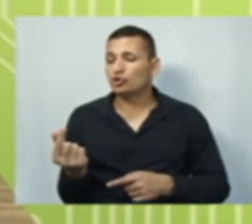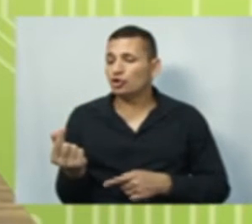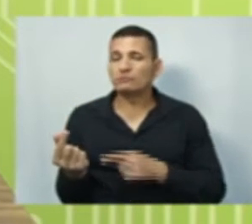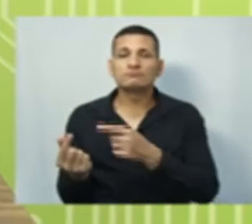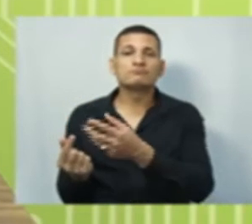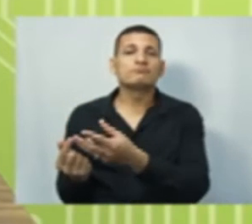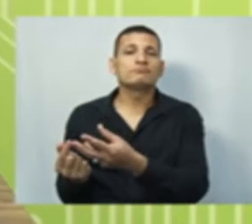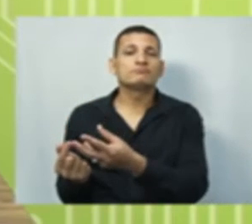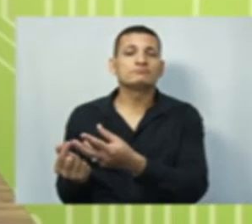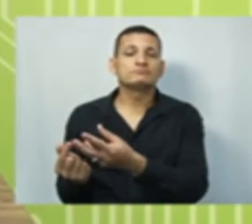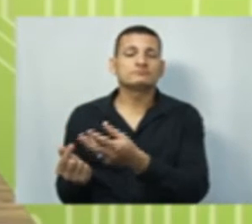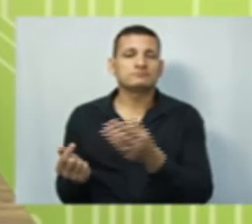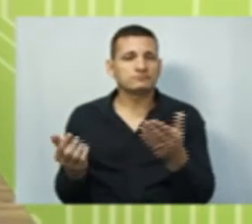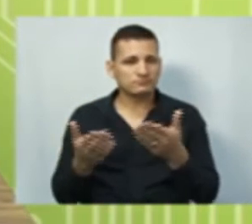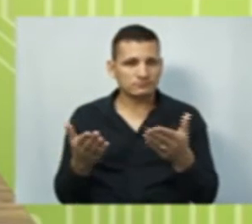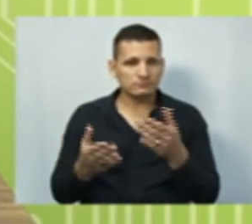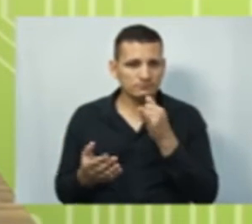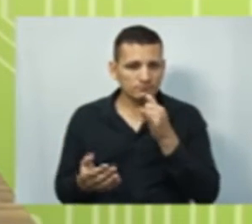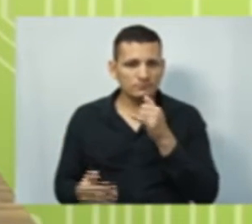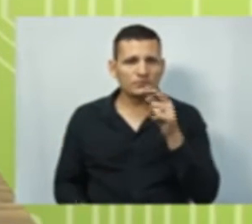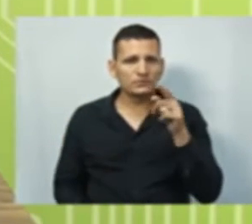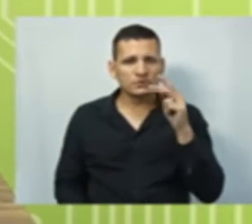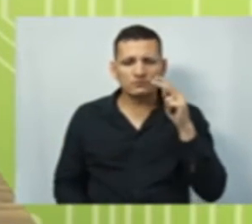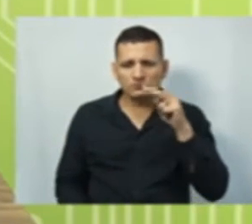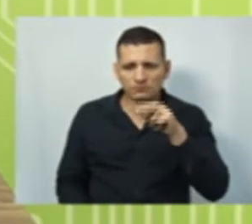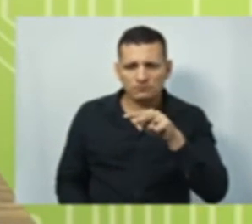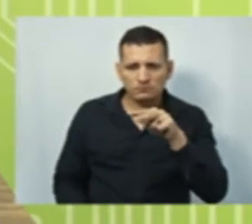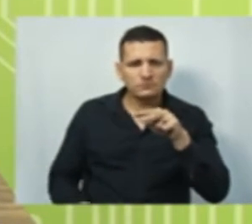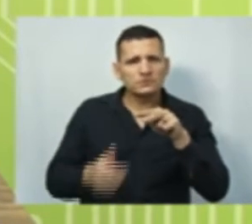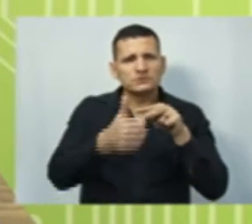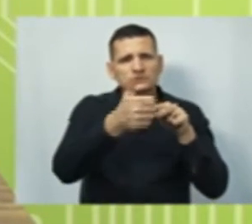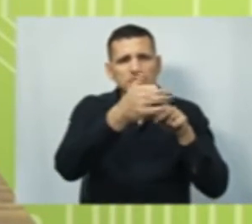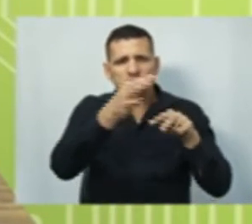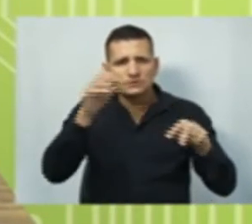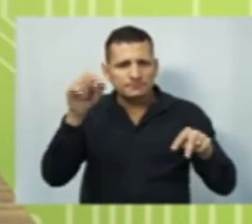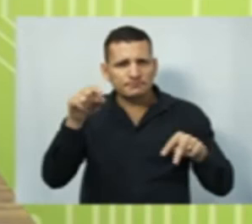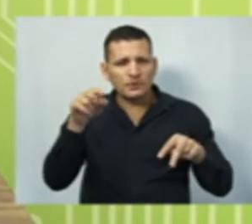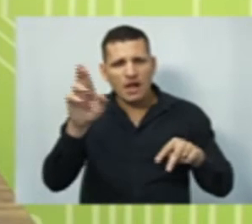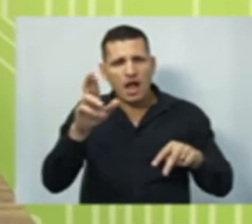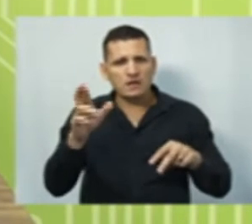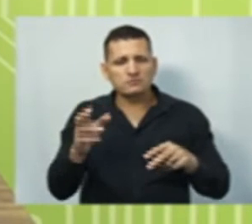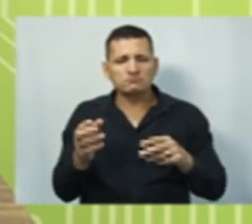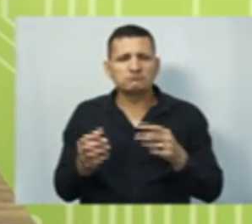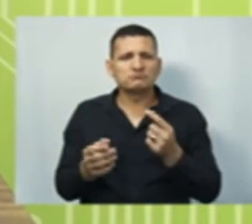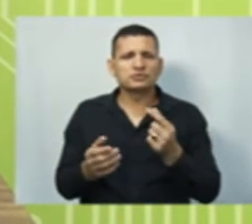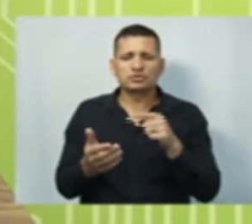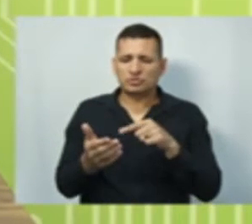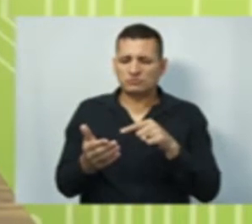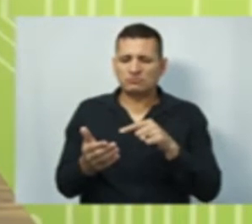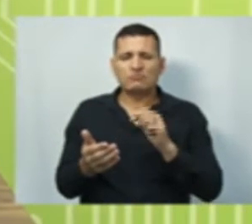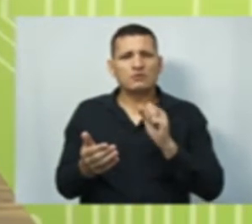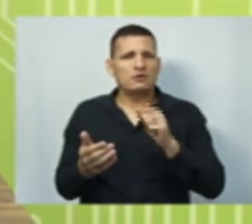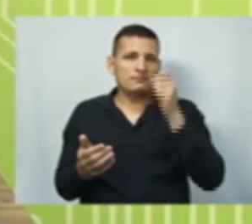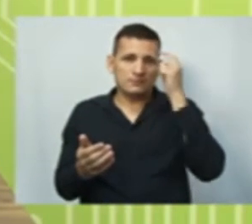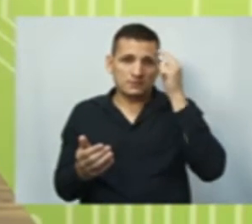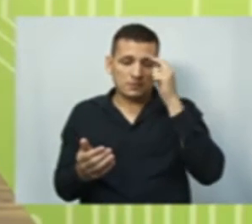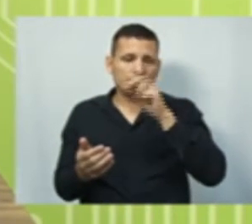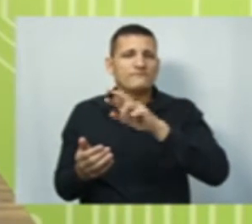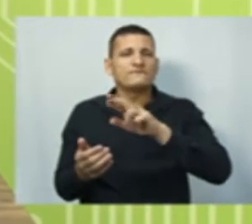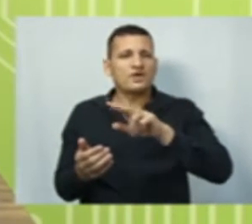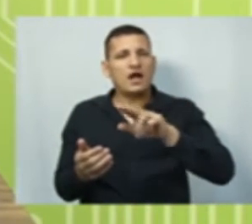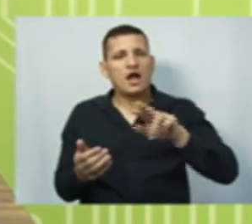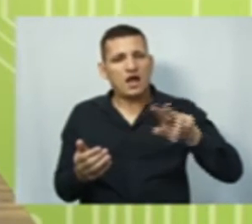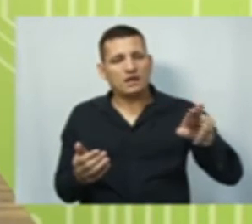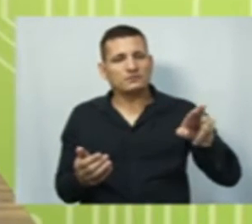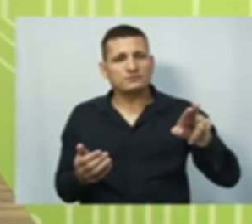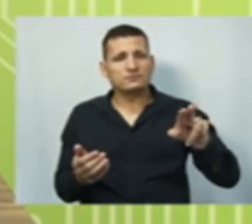falar para você, de hoje para amanhã você ganhou 100 mil reais, o que você vai fazer com esse dinheiro? Eu te garanto que você pode pensar em várias coisas, mas